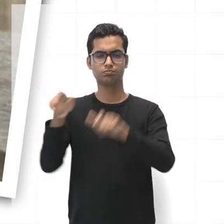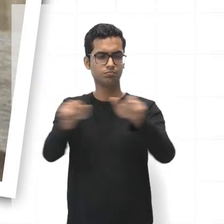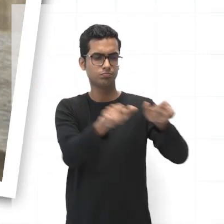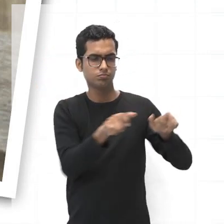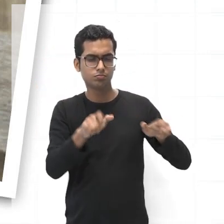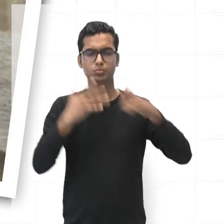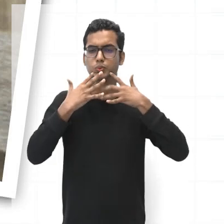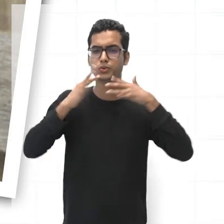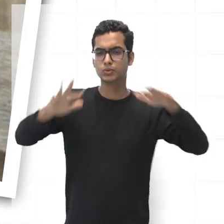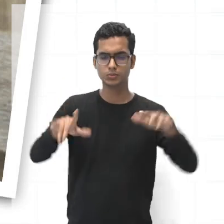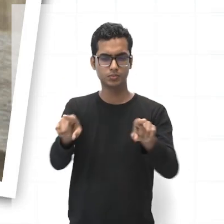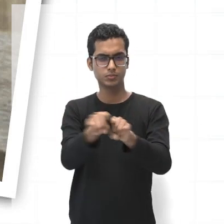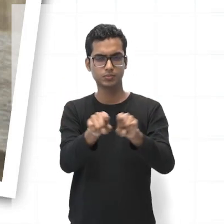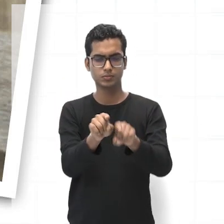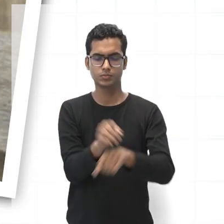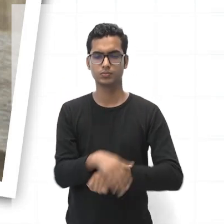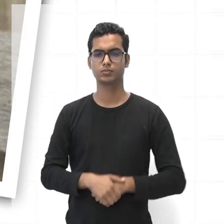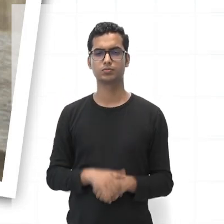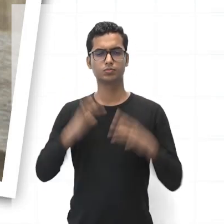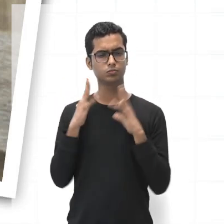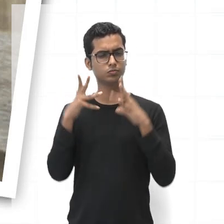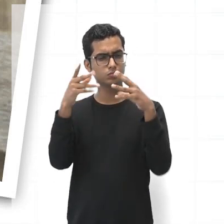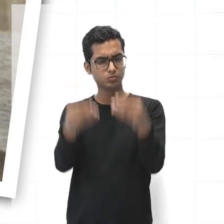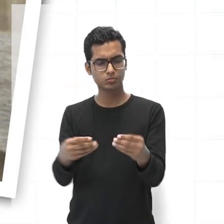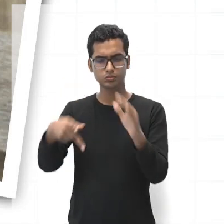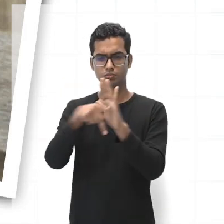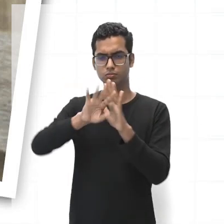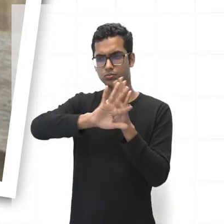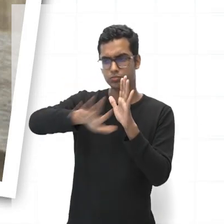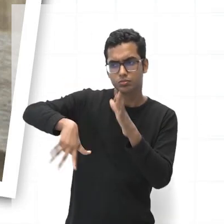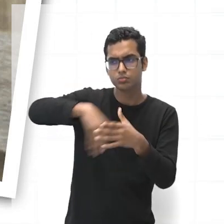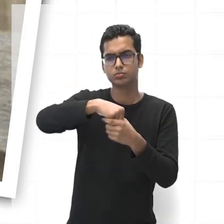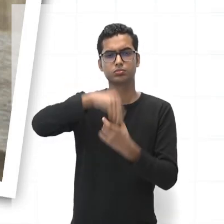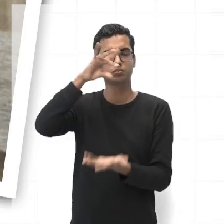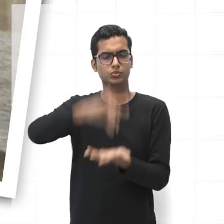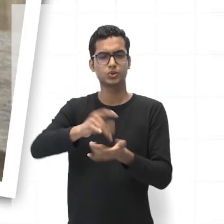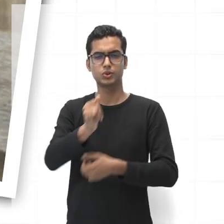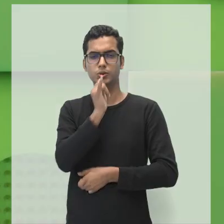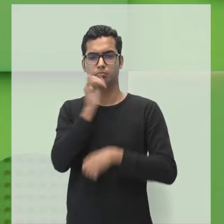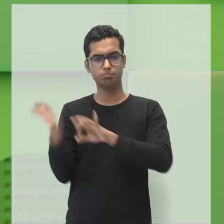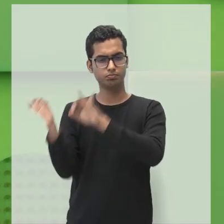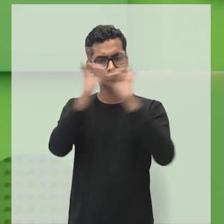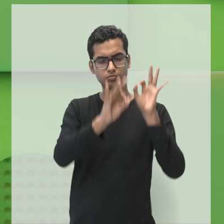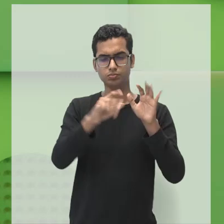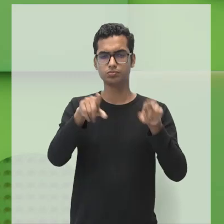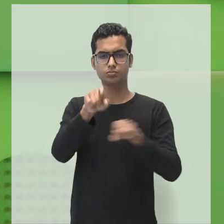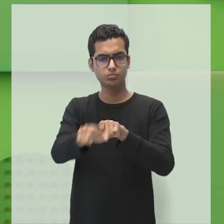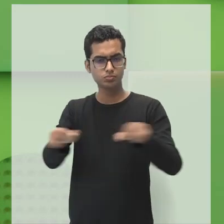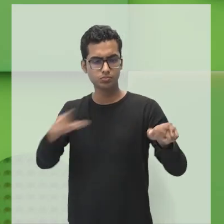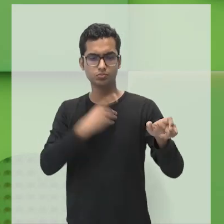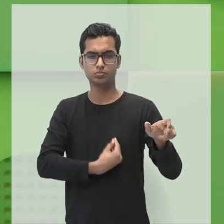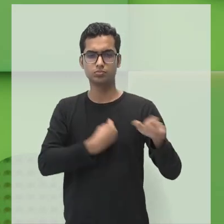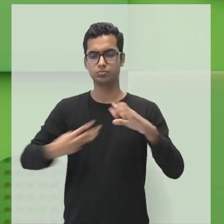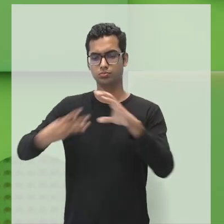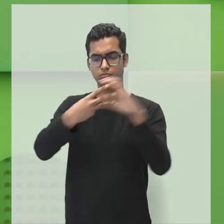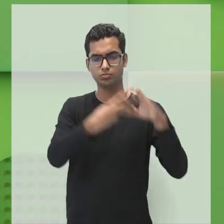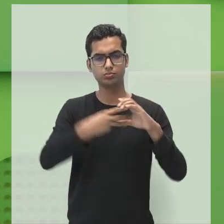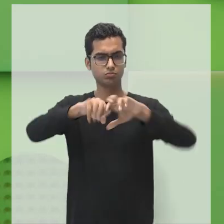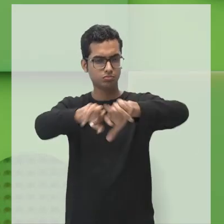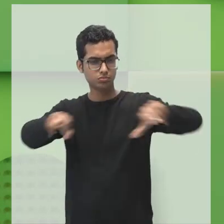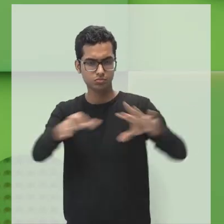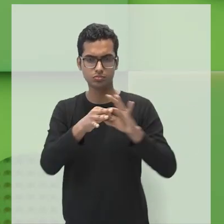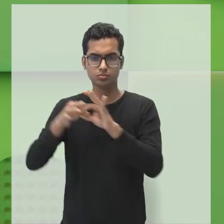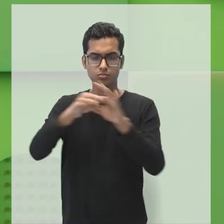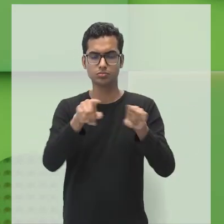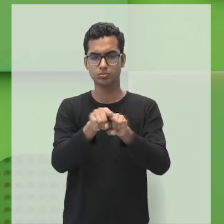paisagem natural. Tudo isso são exemplos de seres multicelulares,